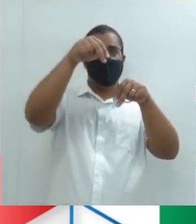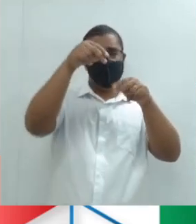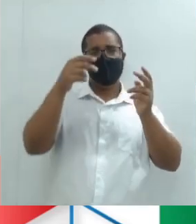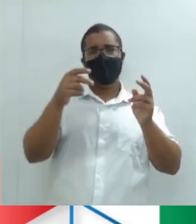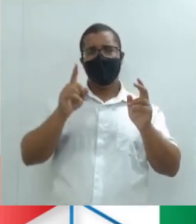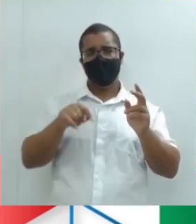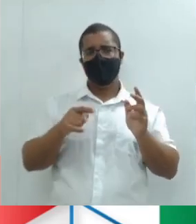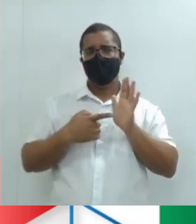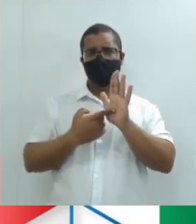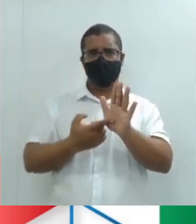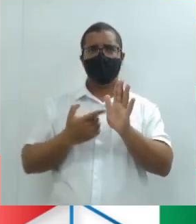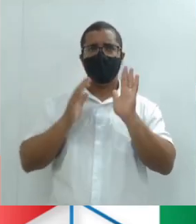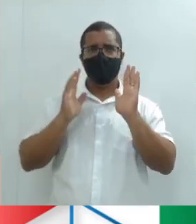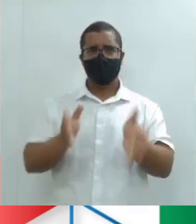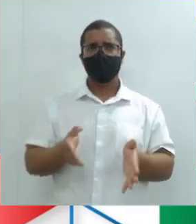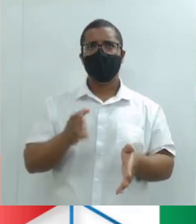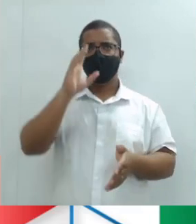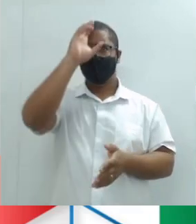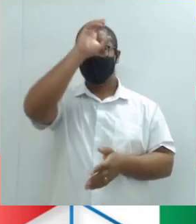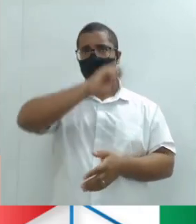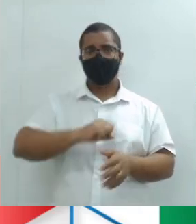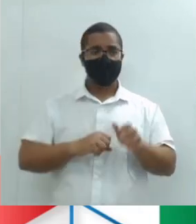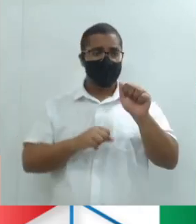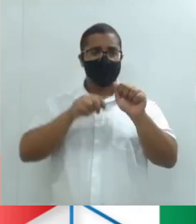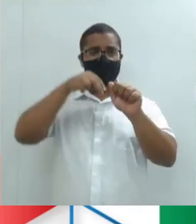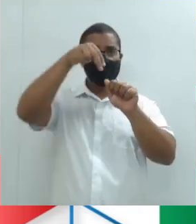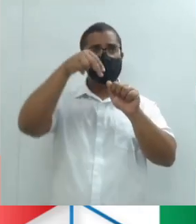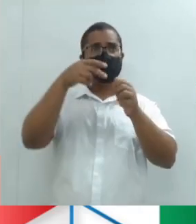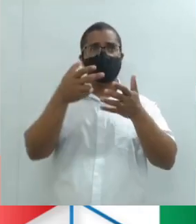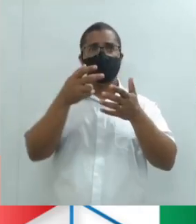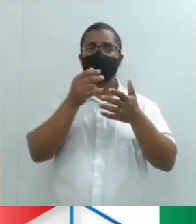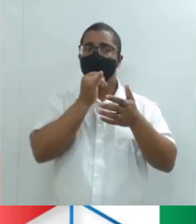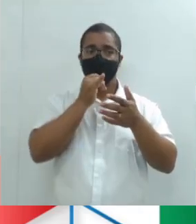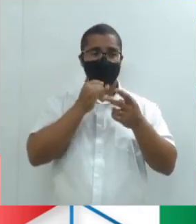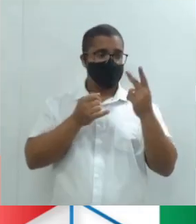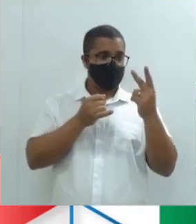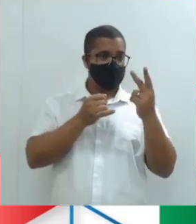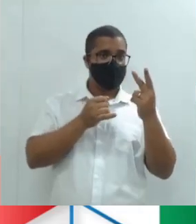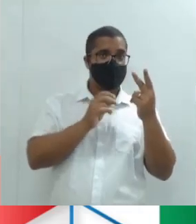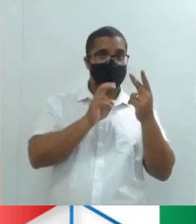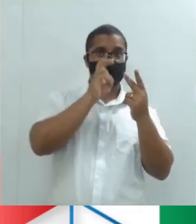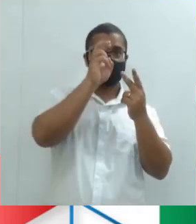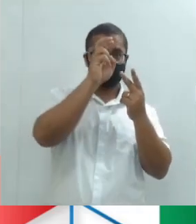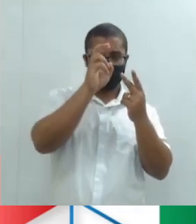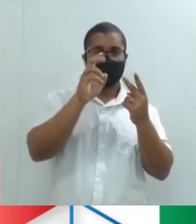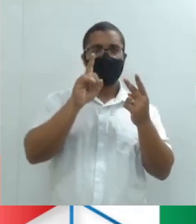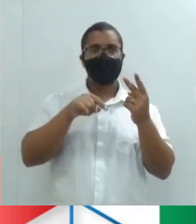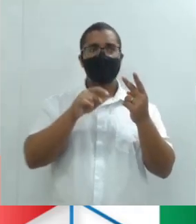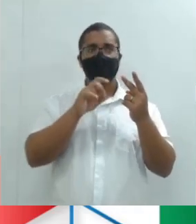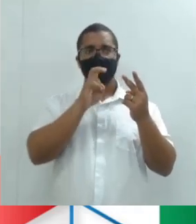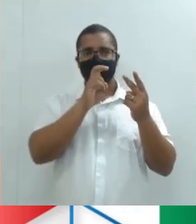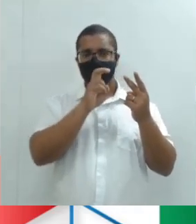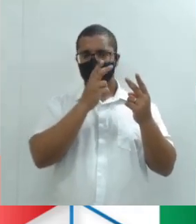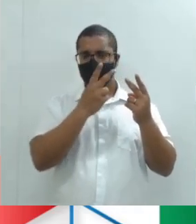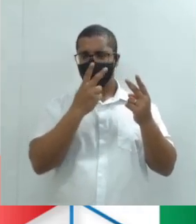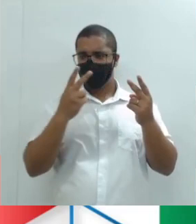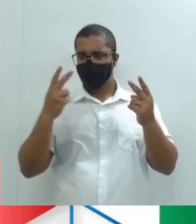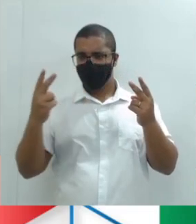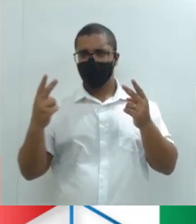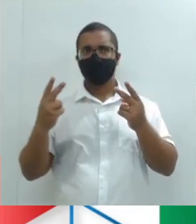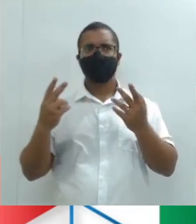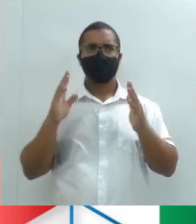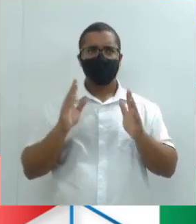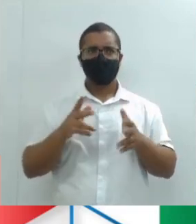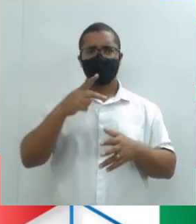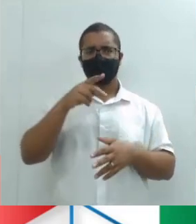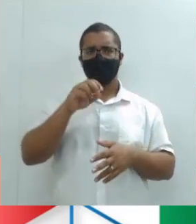viu os fatores, que nesse caso aí de 2 elevado a 5 são 5 fatores. Essa é uma operação que a gente chama de potenciação, a gente já